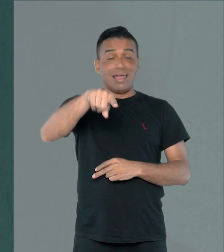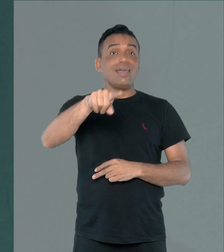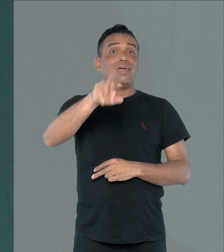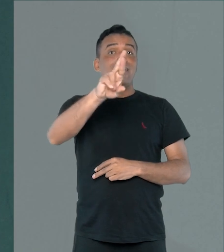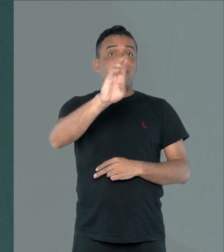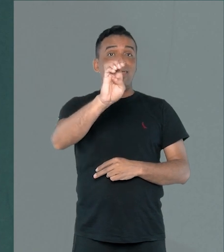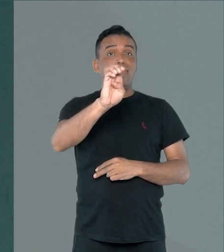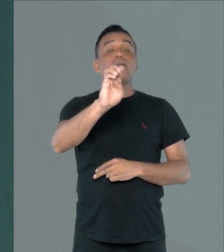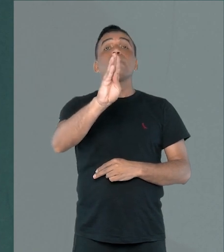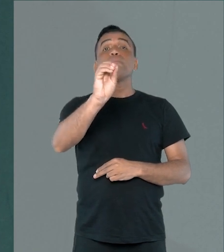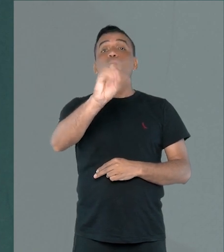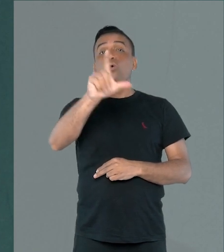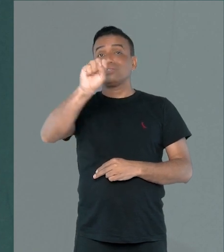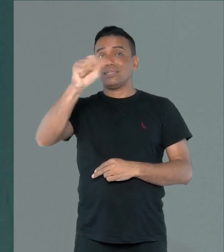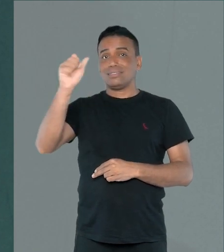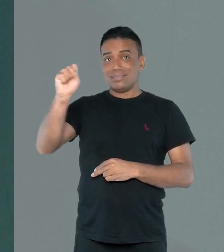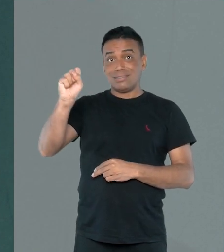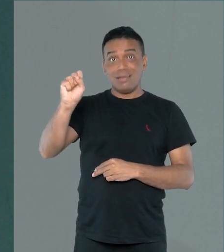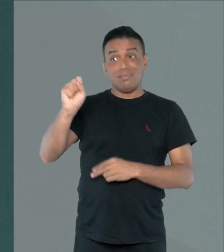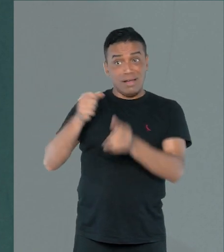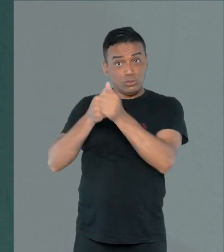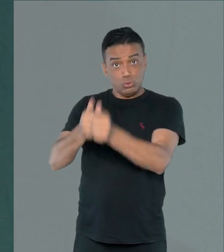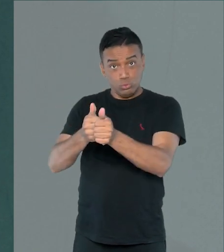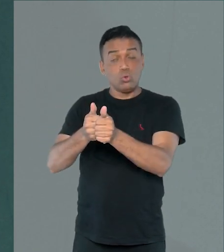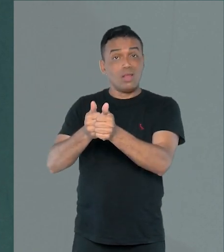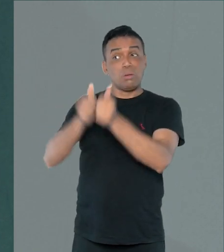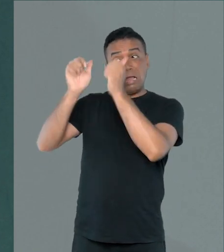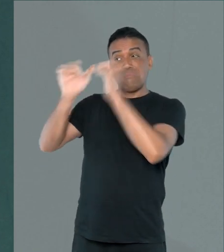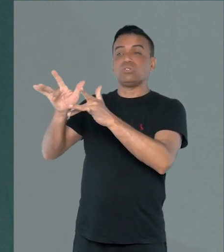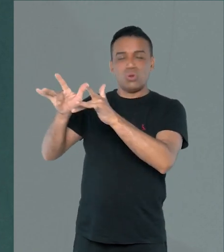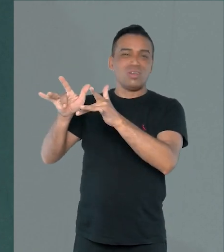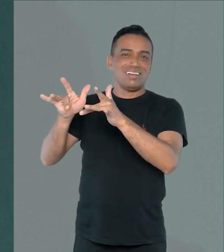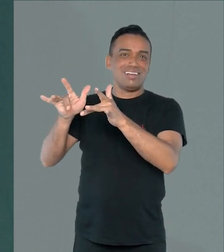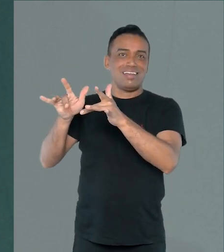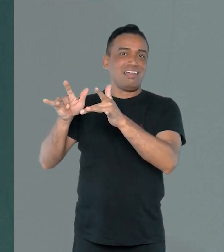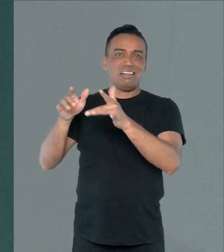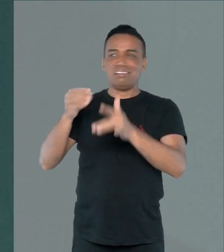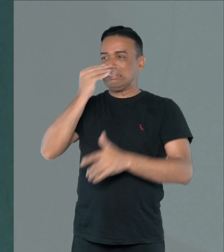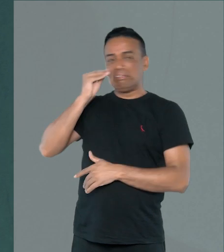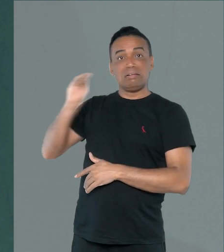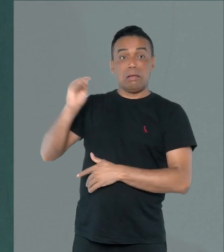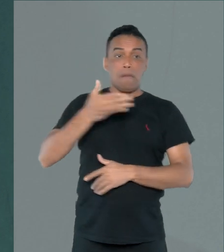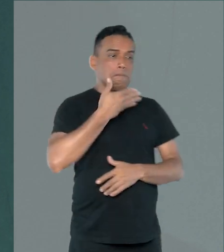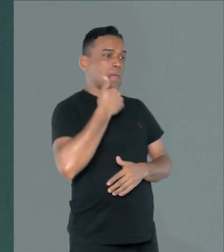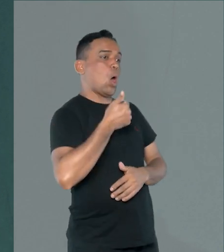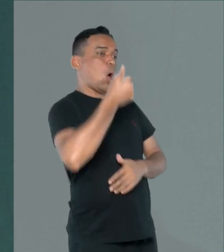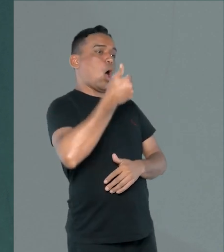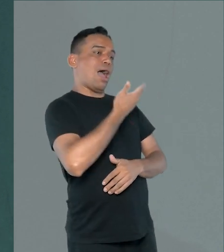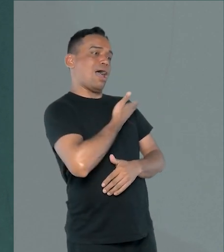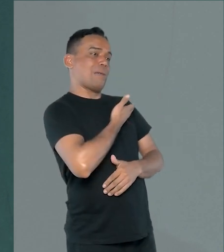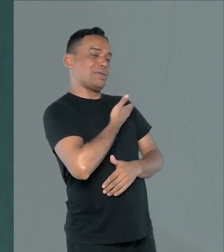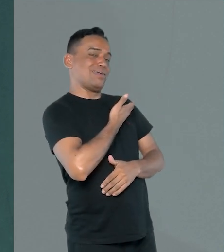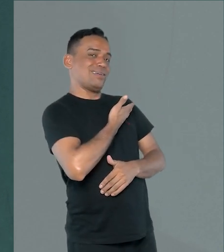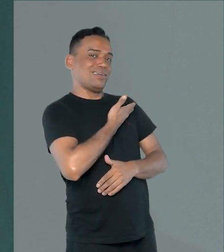abandonado por eles, é importante que se diga isso. Uma vez chegando na Europa, André Rebouças vira, né, de melhor amigo, que